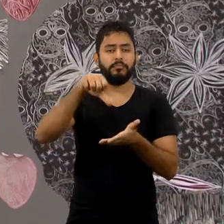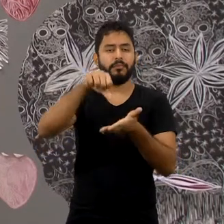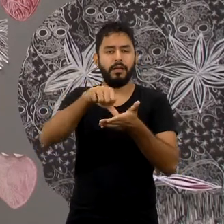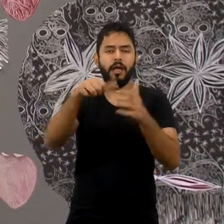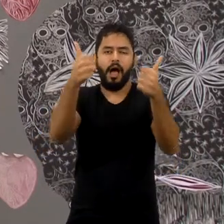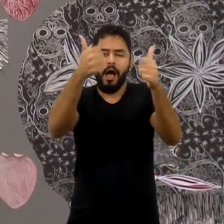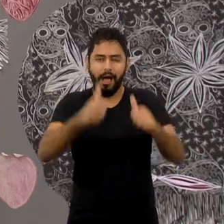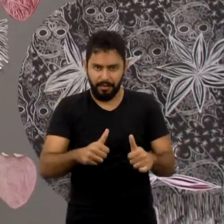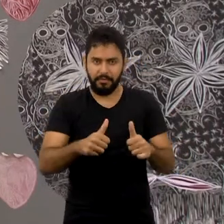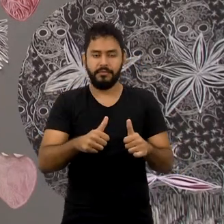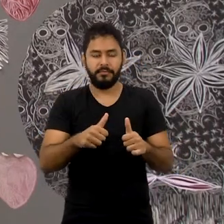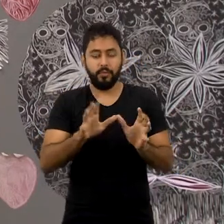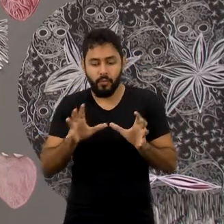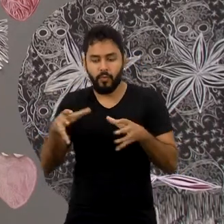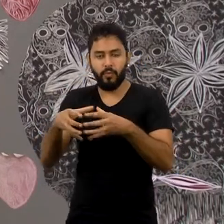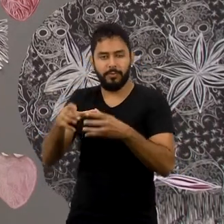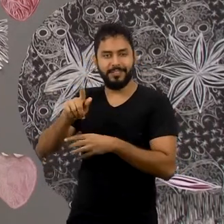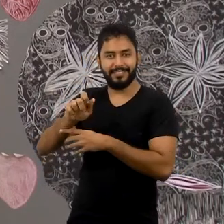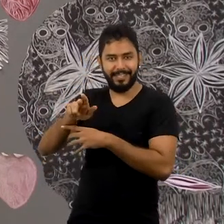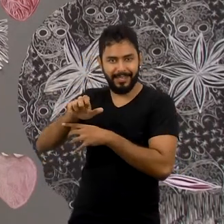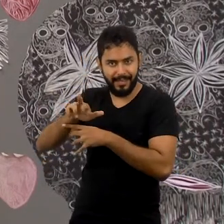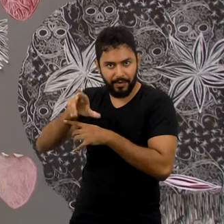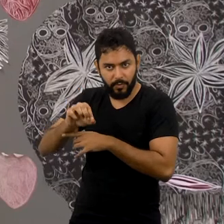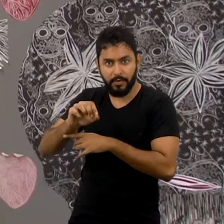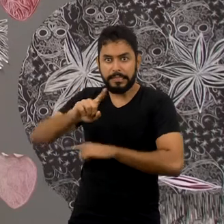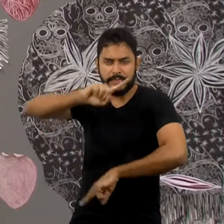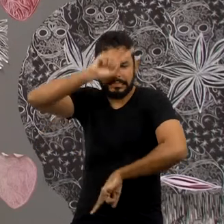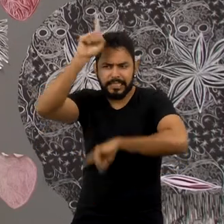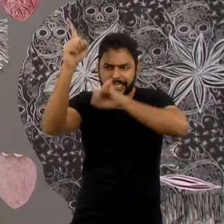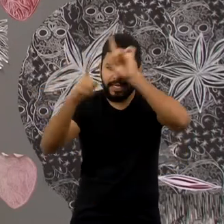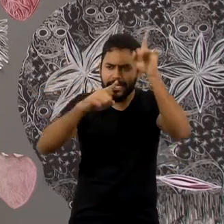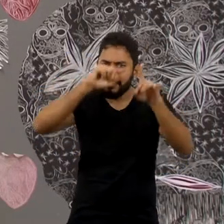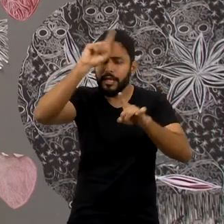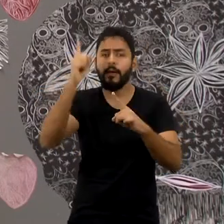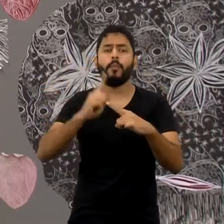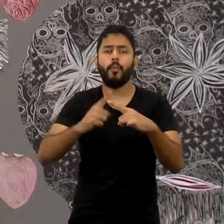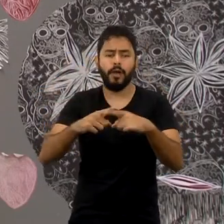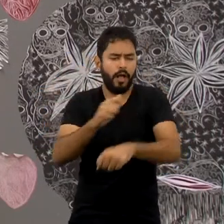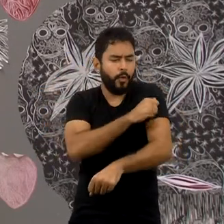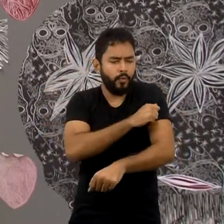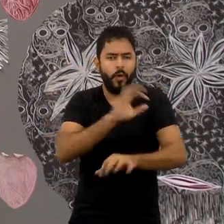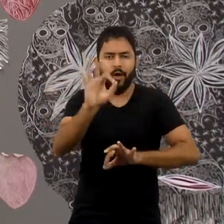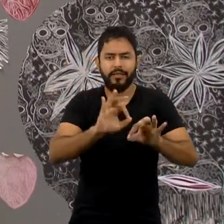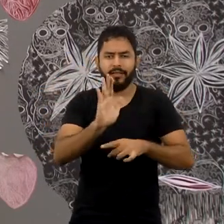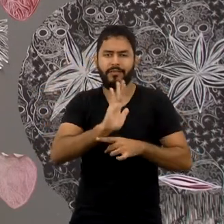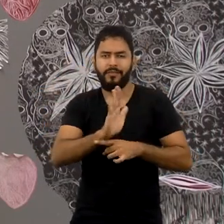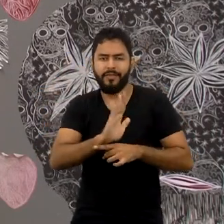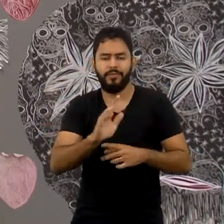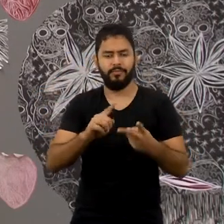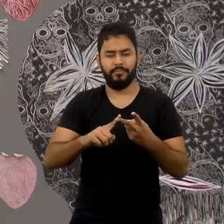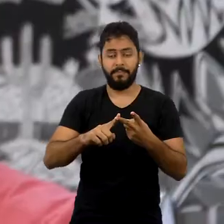gênero, ele também talvez seja um dos núcleos mais criativos, porque os alunos, eles constroem vídeos,